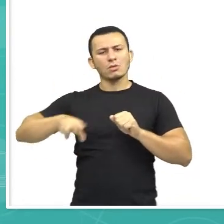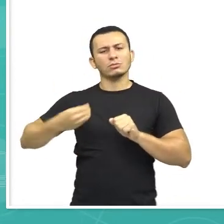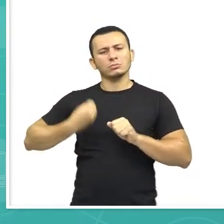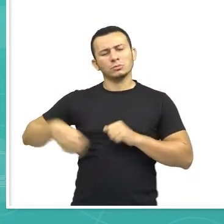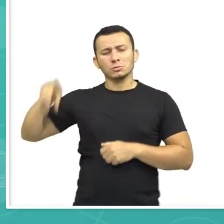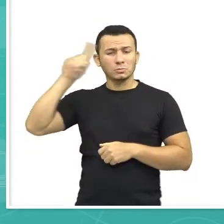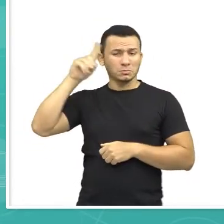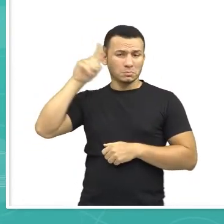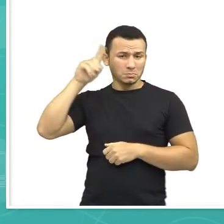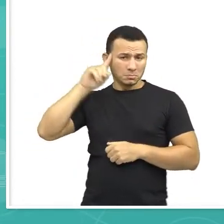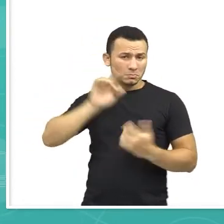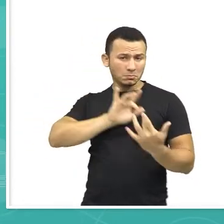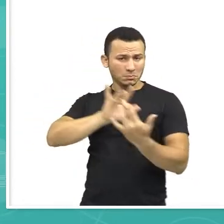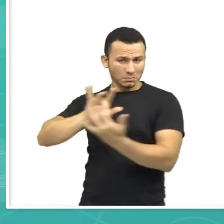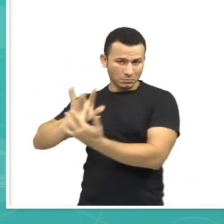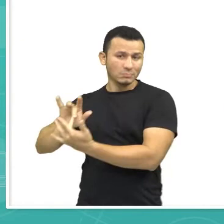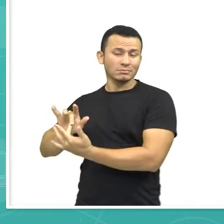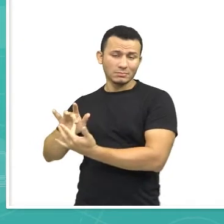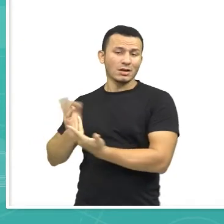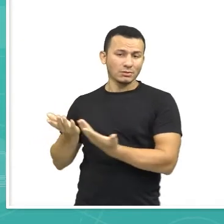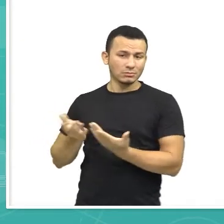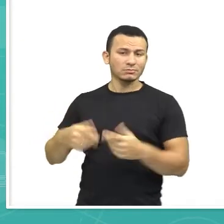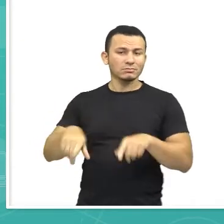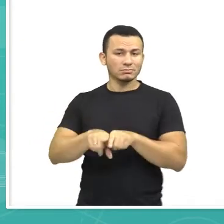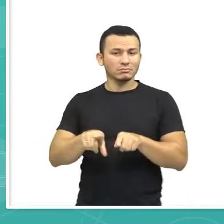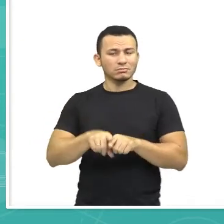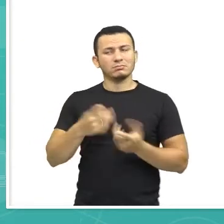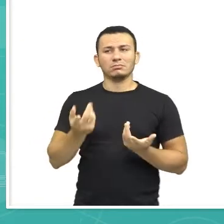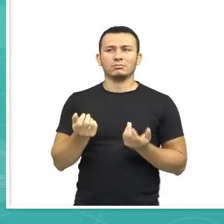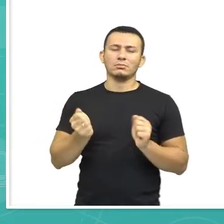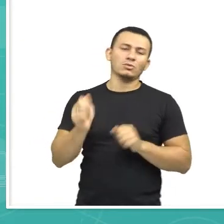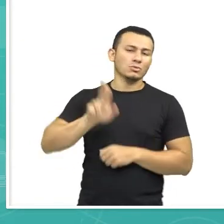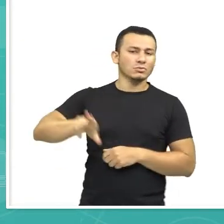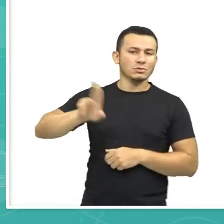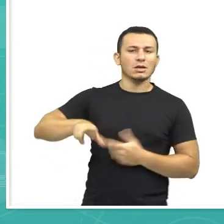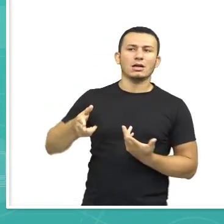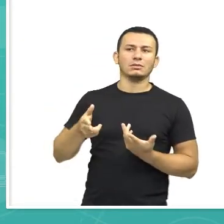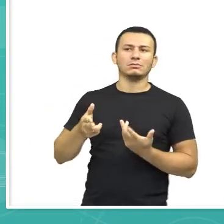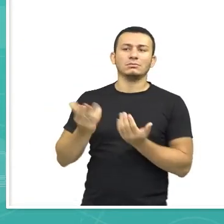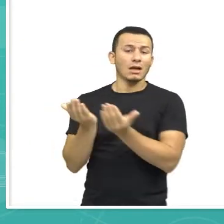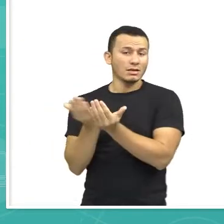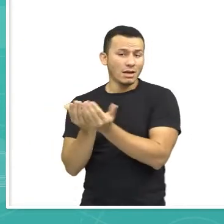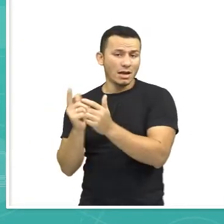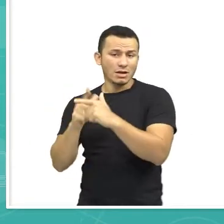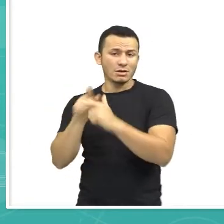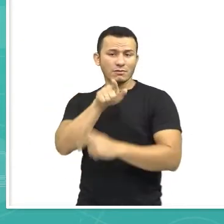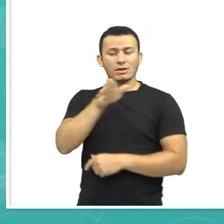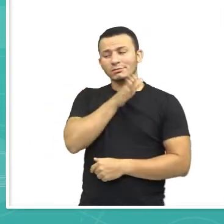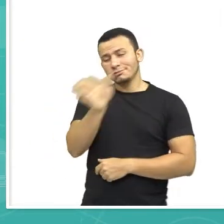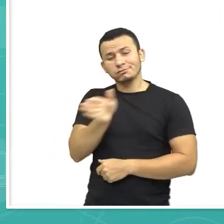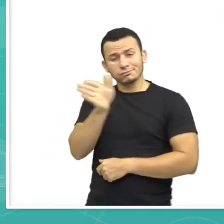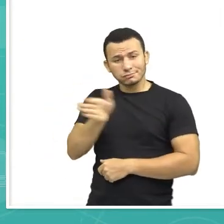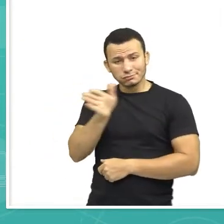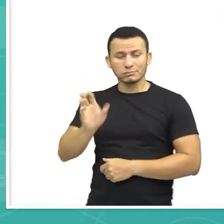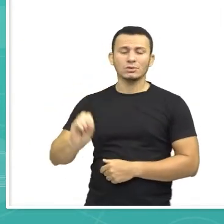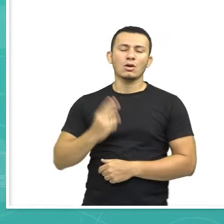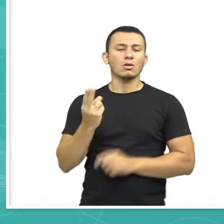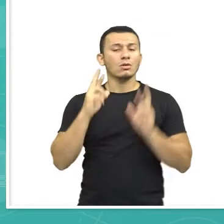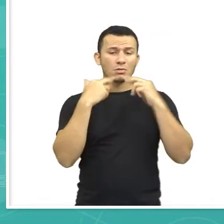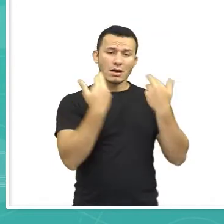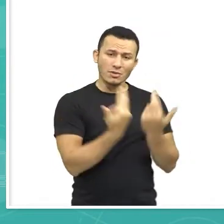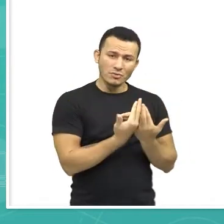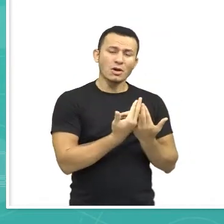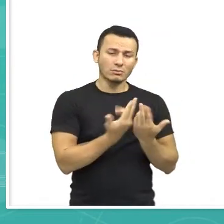vida cotidiana. Você pode utilizar ele lá na igreja que você frequenta ou em uma cerimônia.